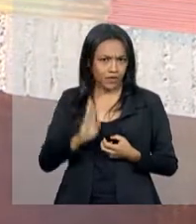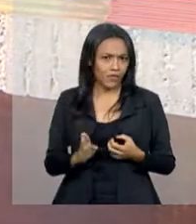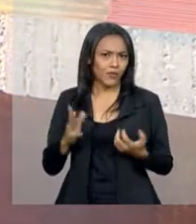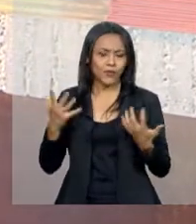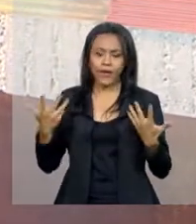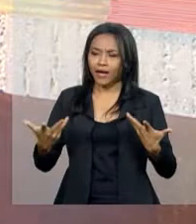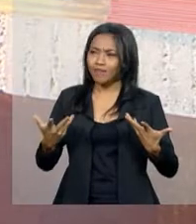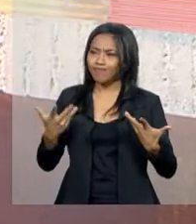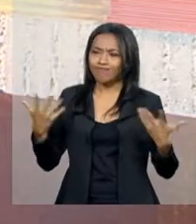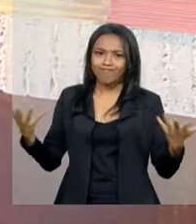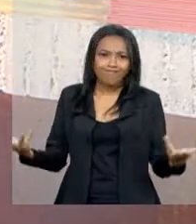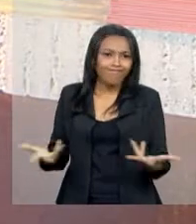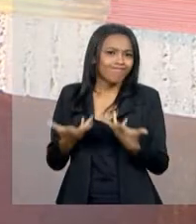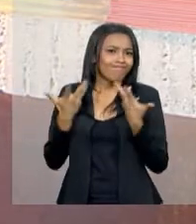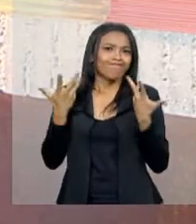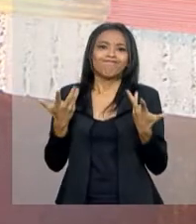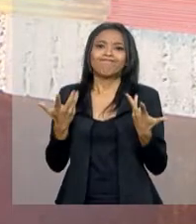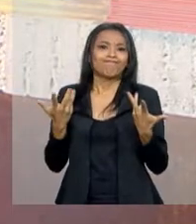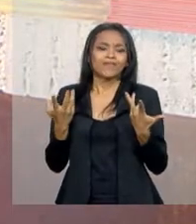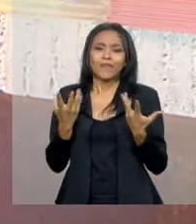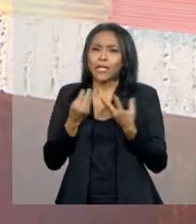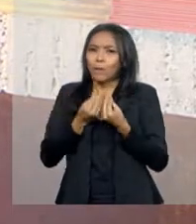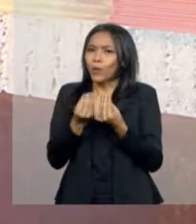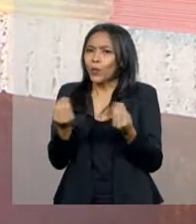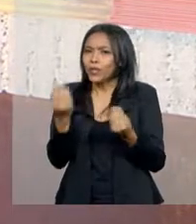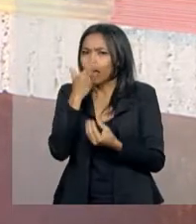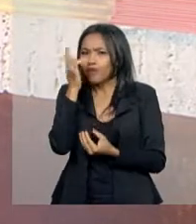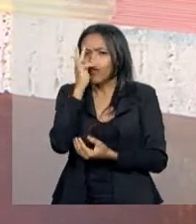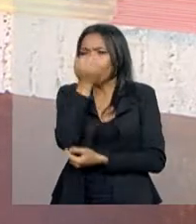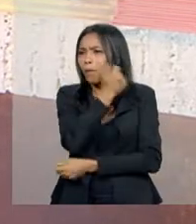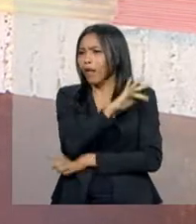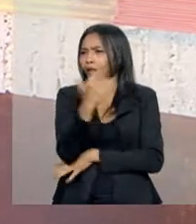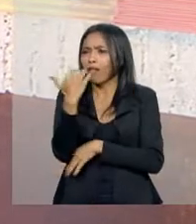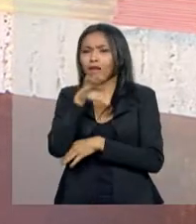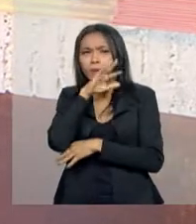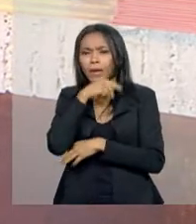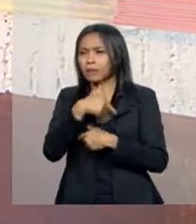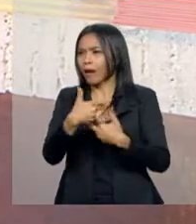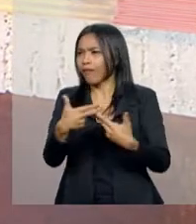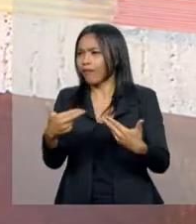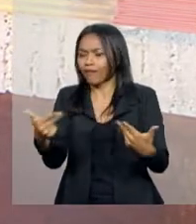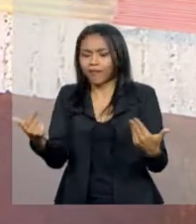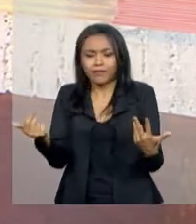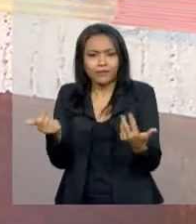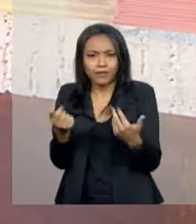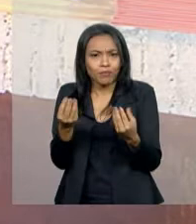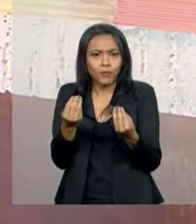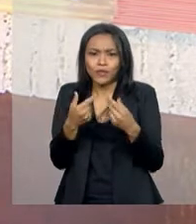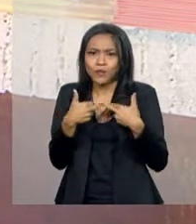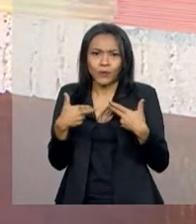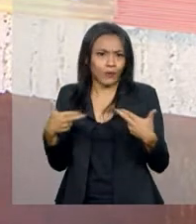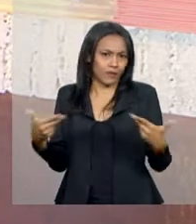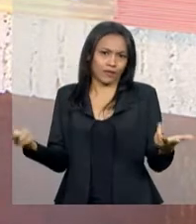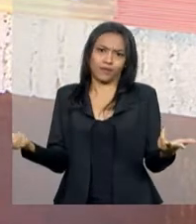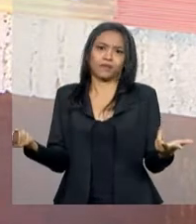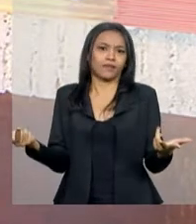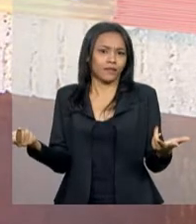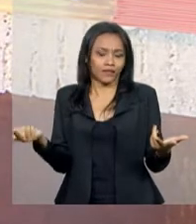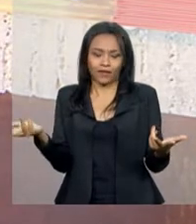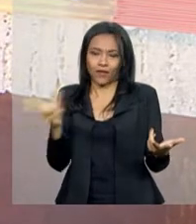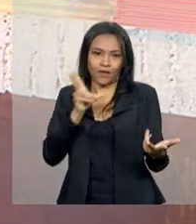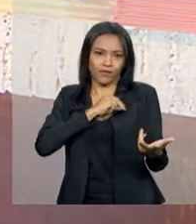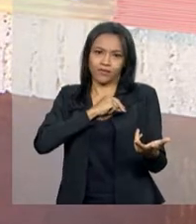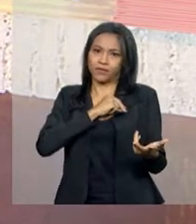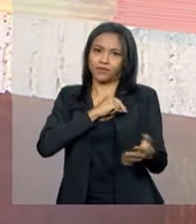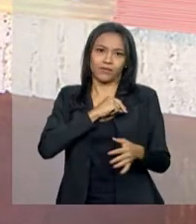tropical, amo, tem muita fauna, tem muita flora, tem muitas coisas que, nossa, são muito,